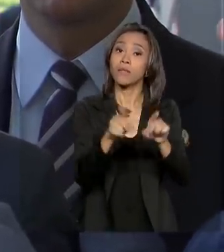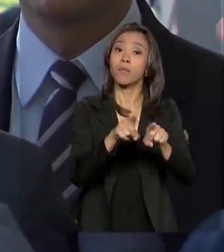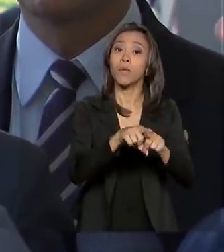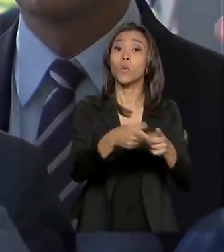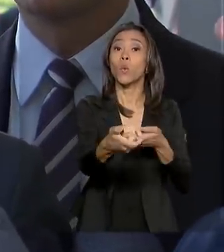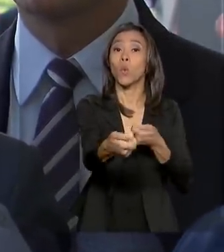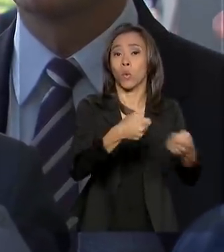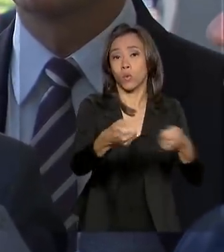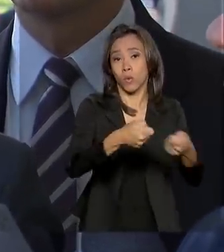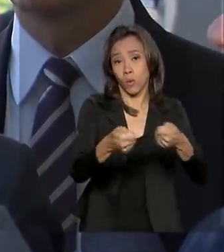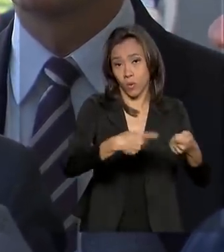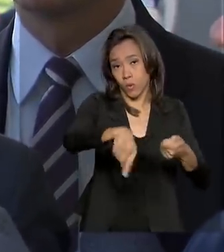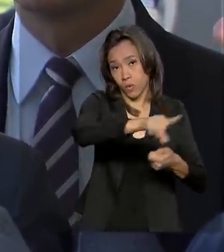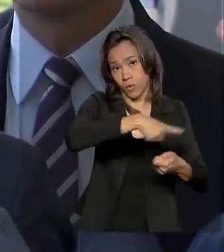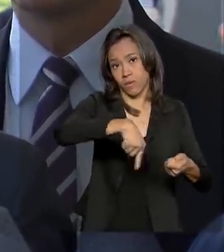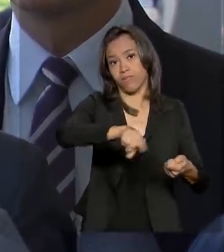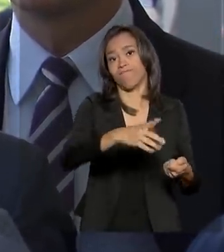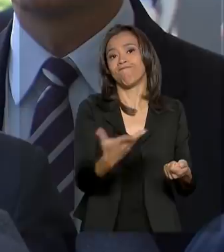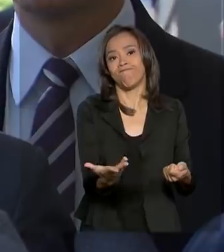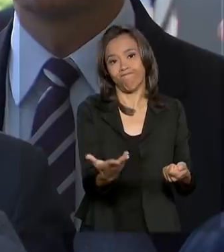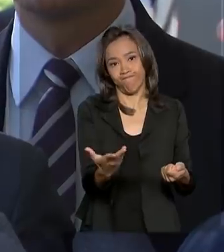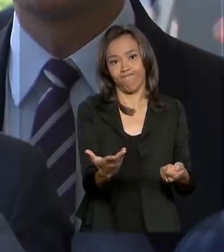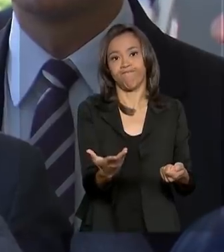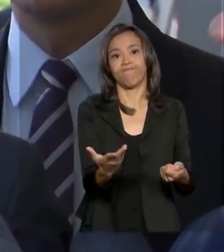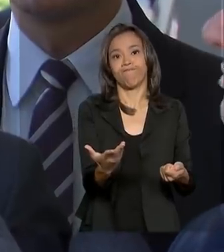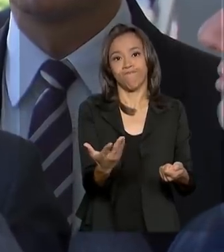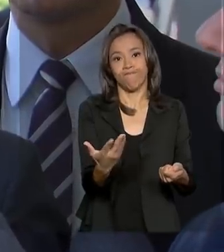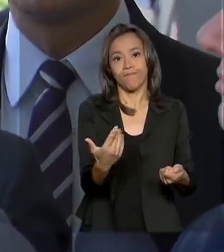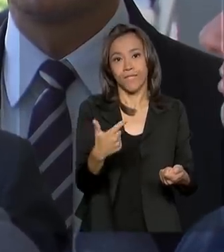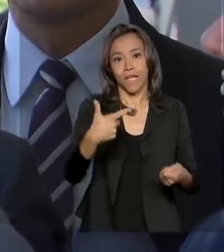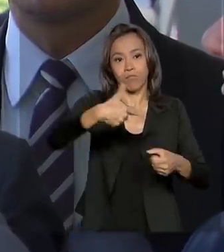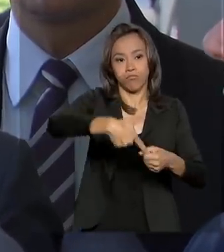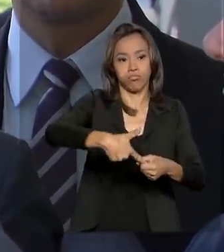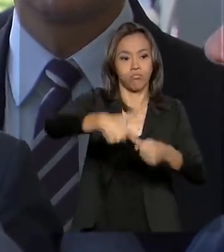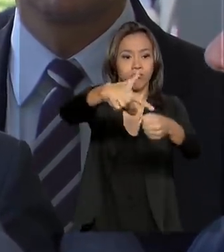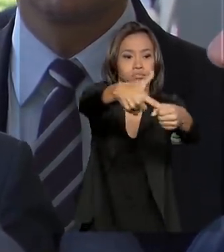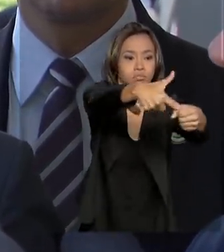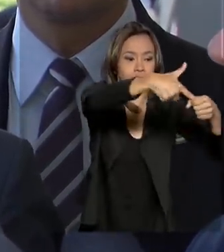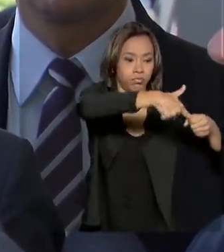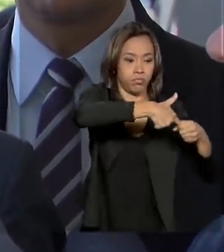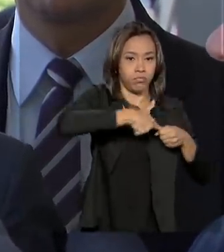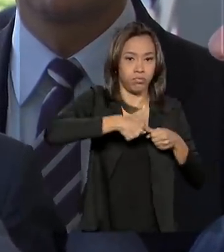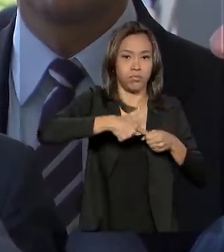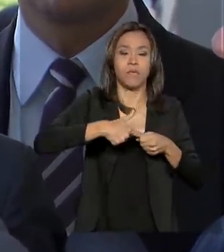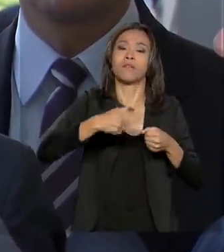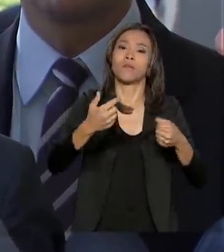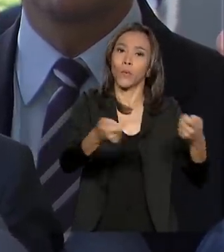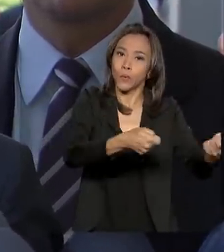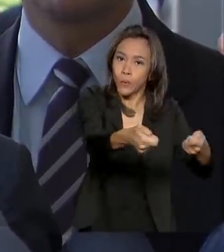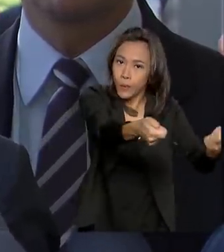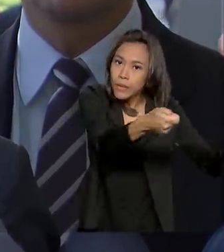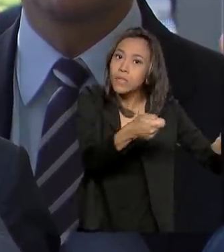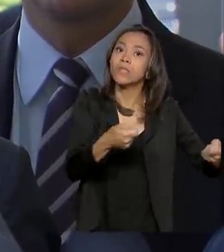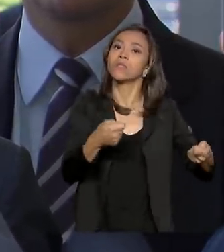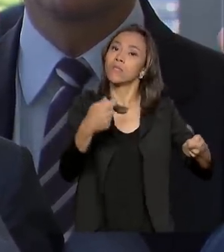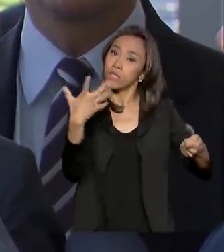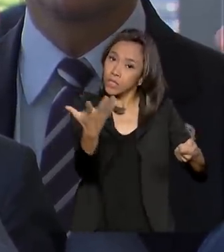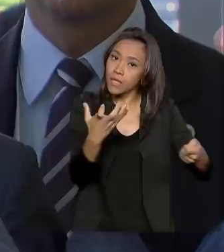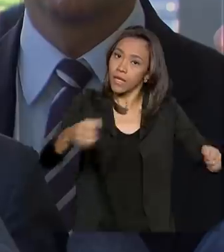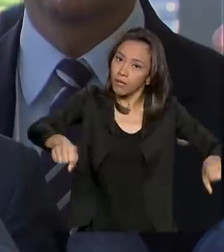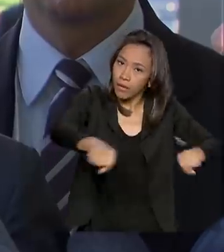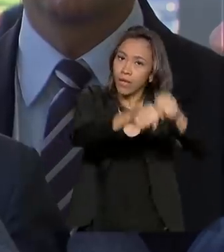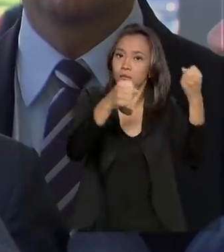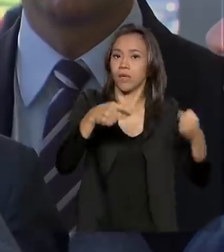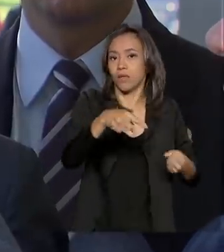ainda o que existe na questão da distribuição e da tam buscando quebrar esse monopólio